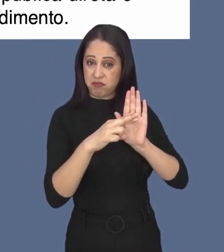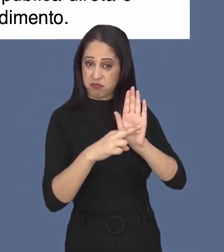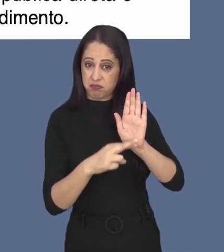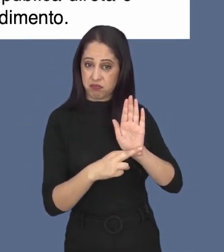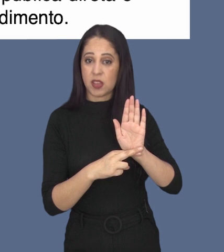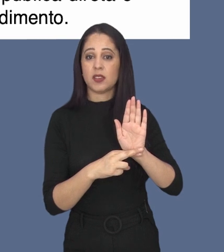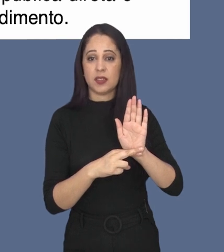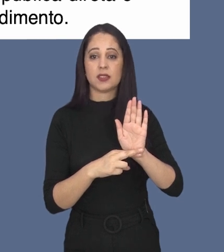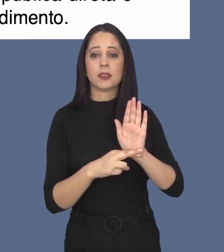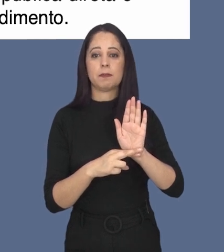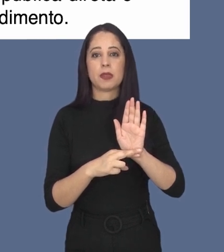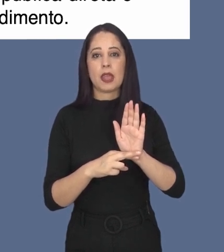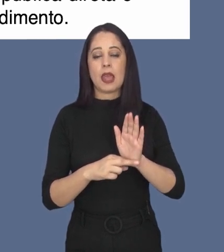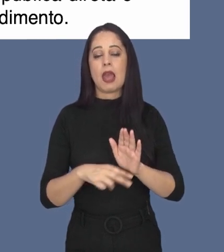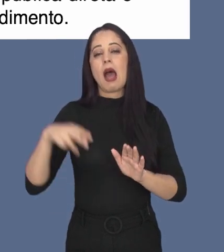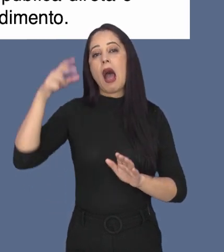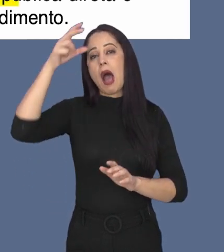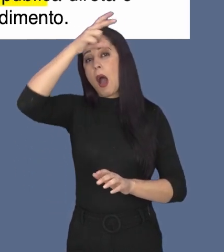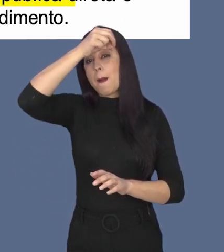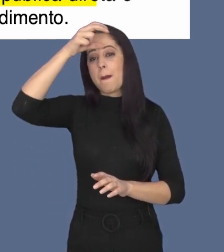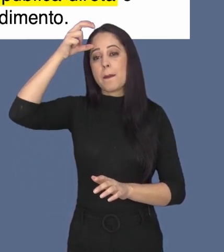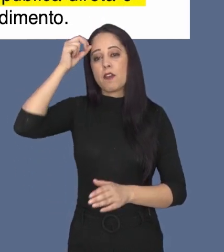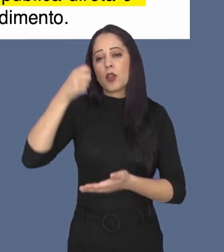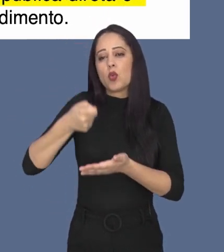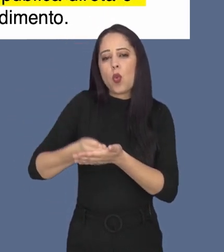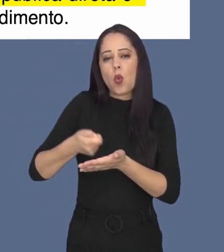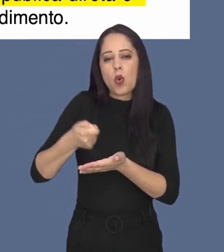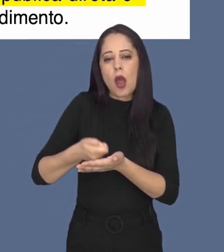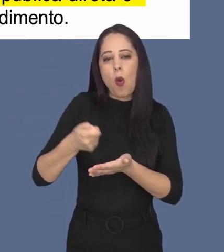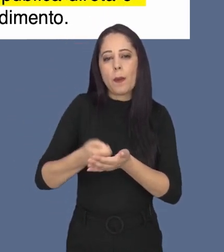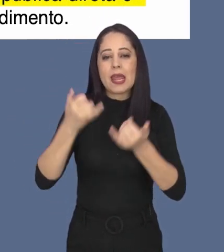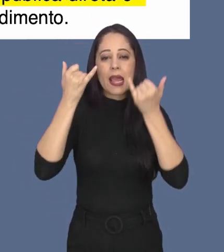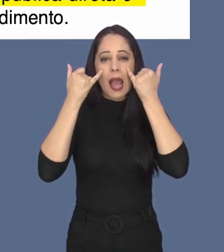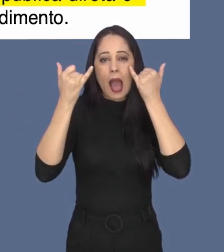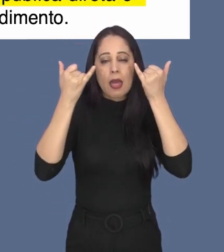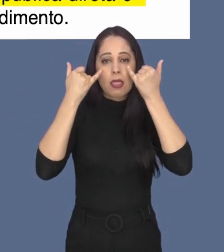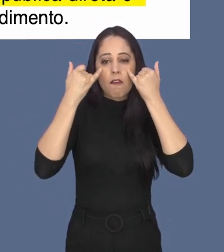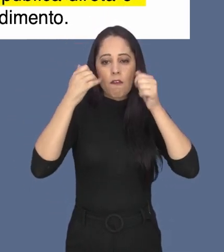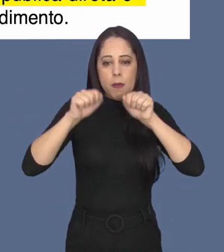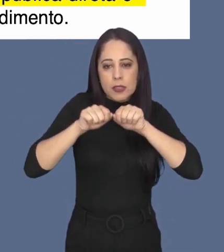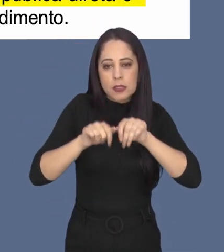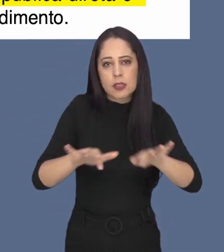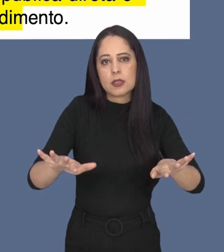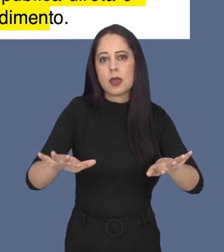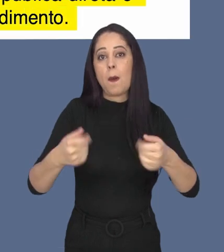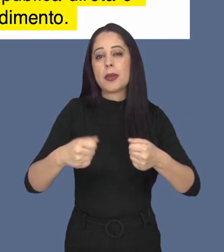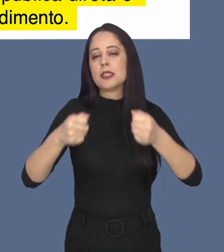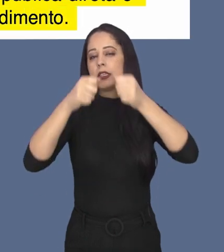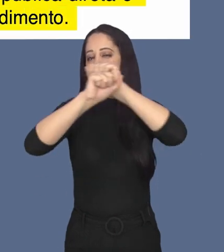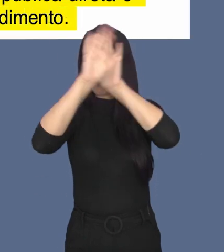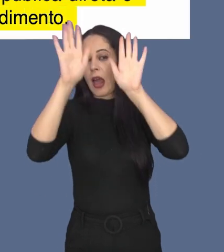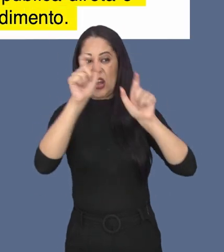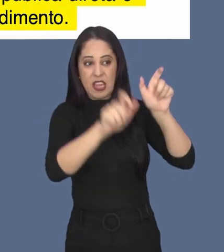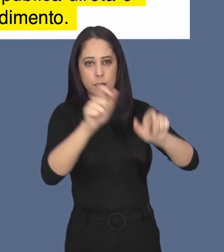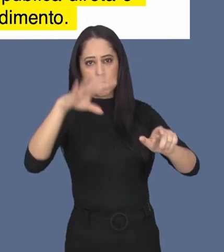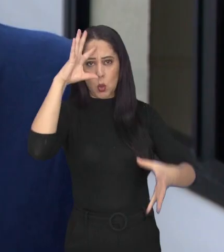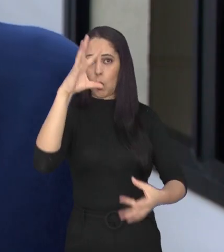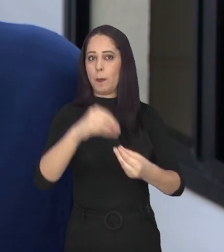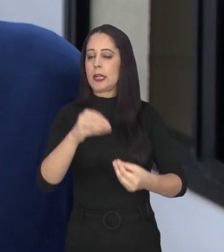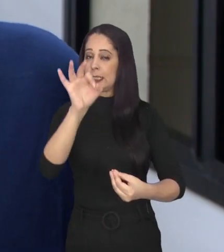proposta, destaque para o dever da administração pública de compartilhar esses dados de forma clara e de fácil